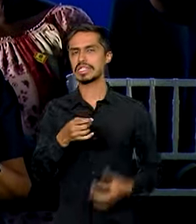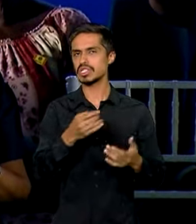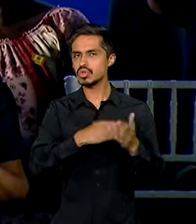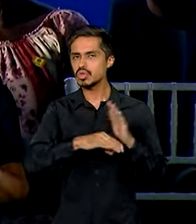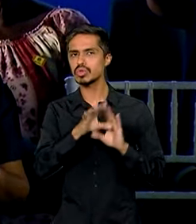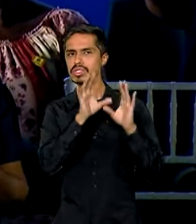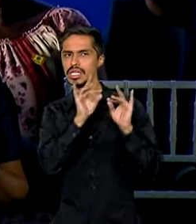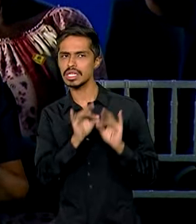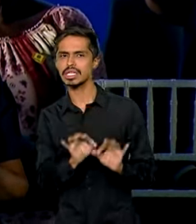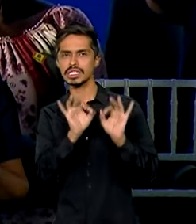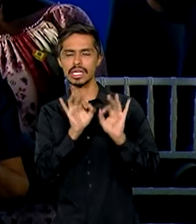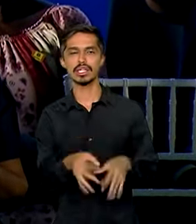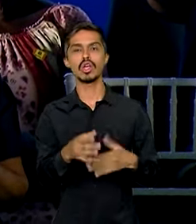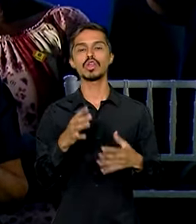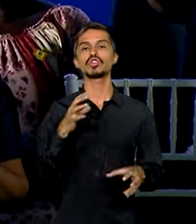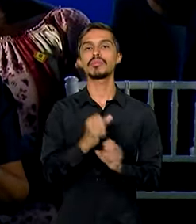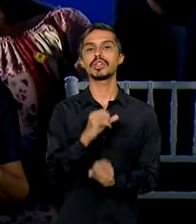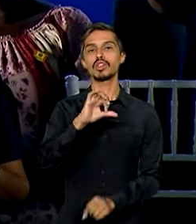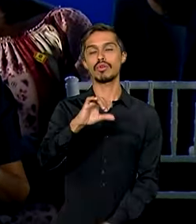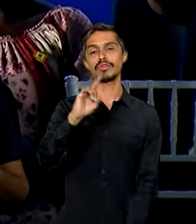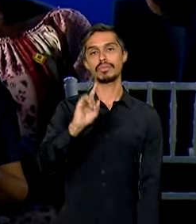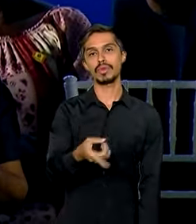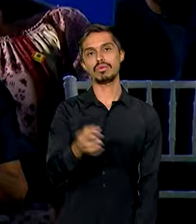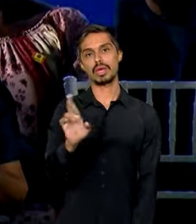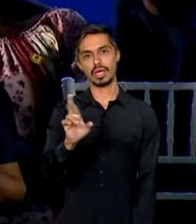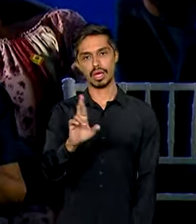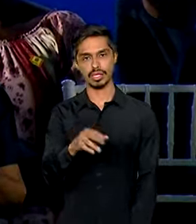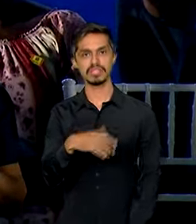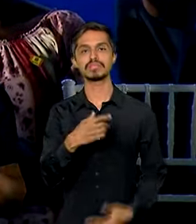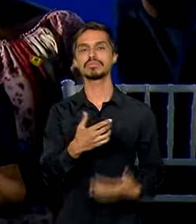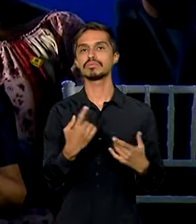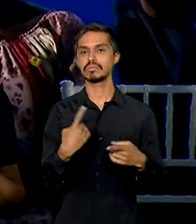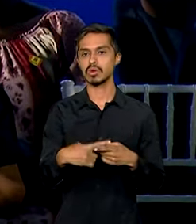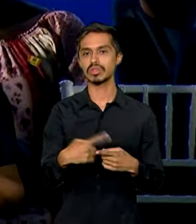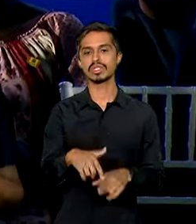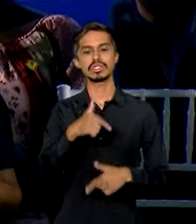quase R$ 9.000 na conta dele para ele começar uma vida profissional.